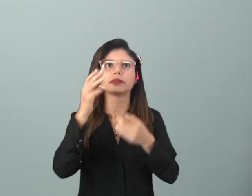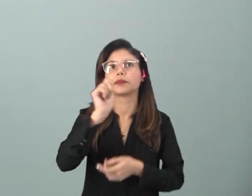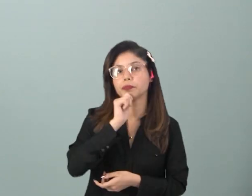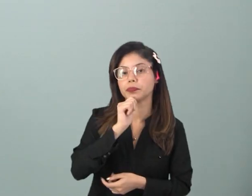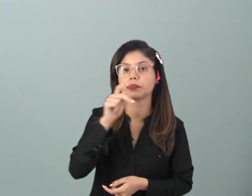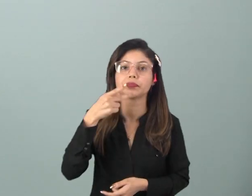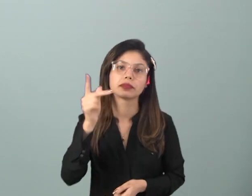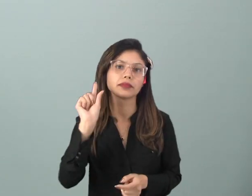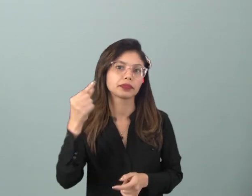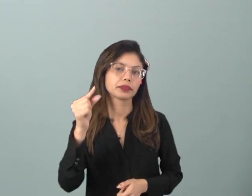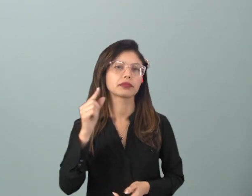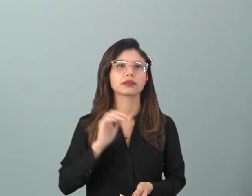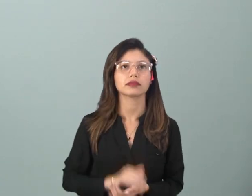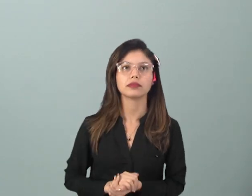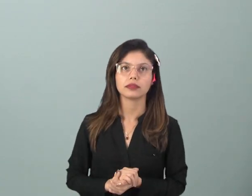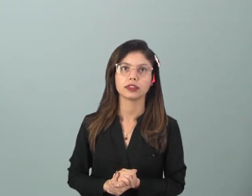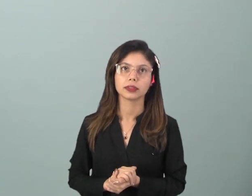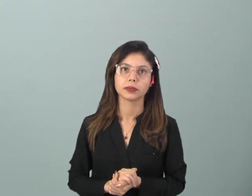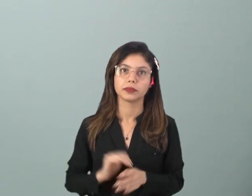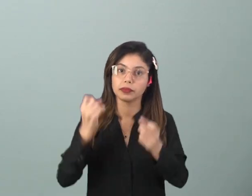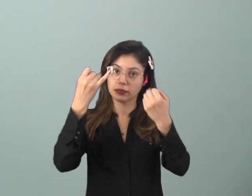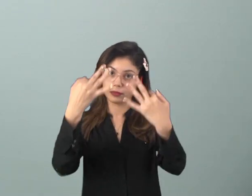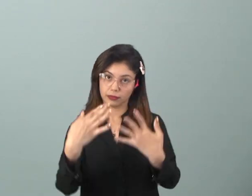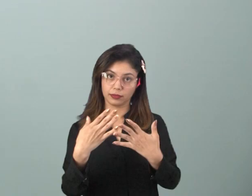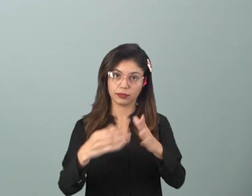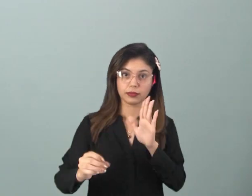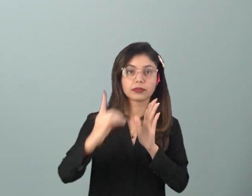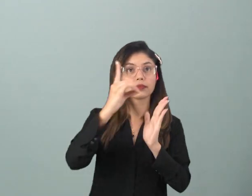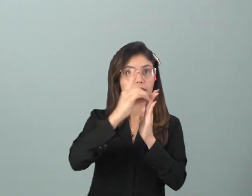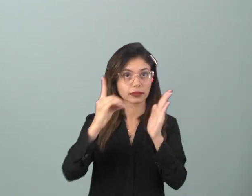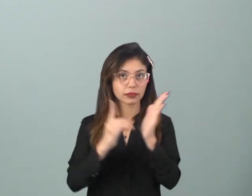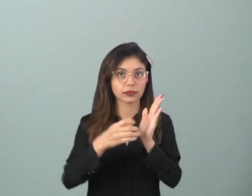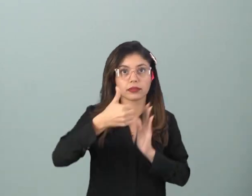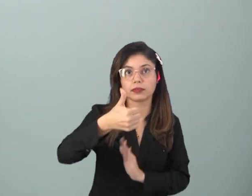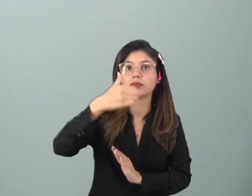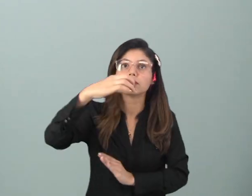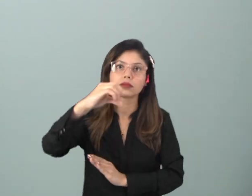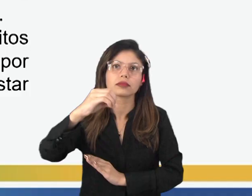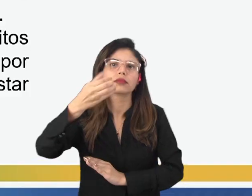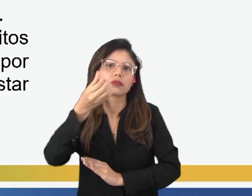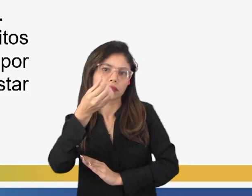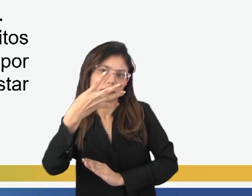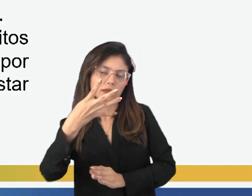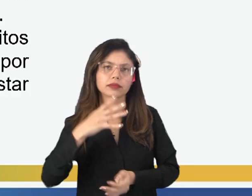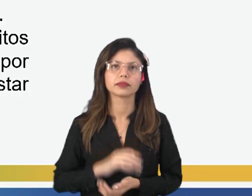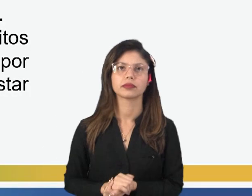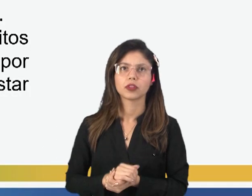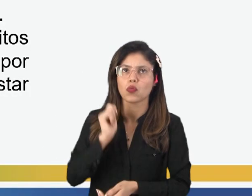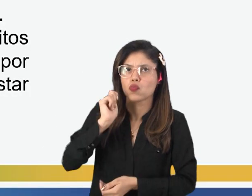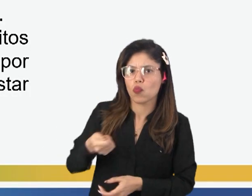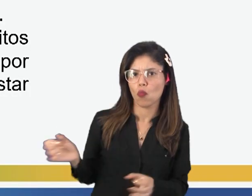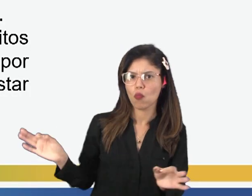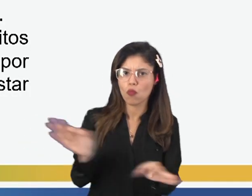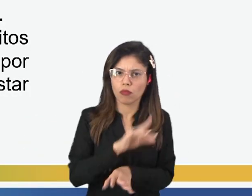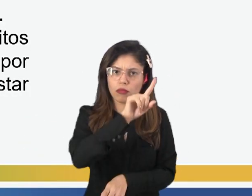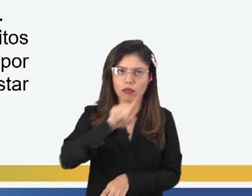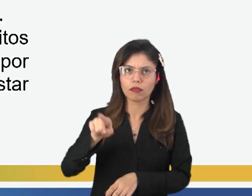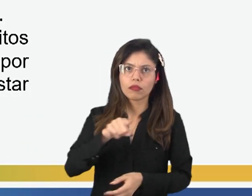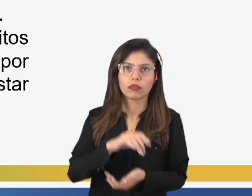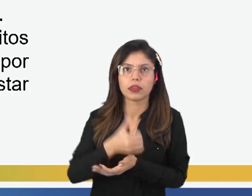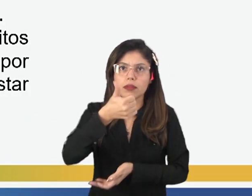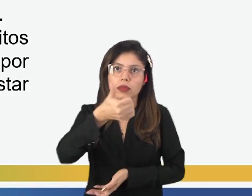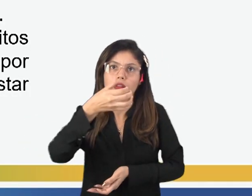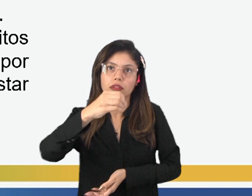ainda um pouquinho sobre a questão da MPB na década de 1960, com o golpe militar. O golpe de